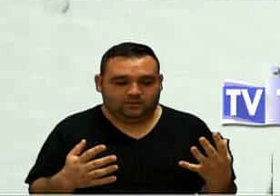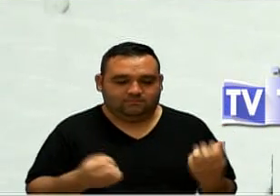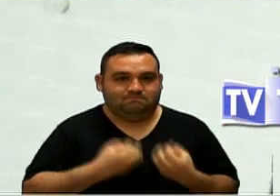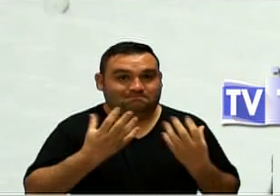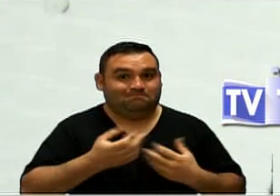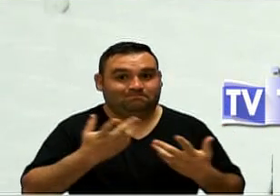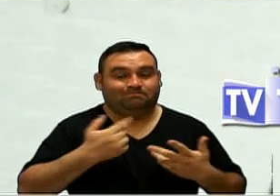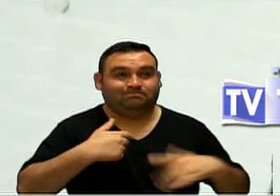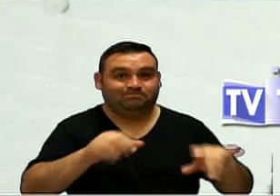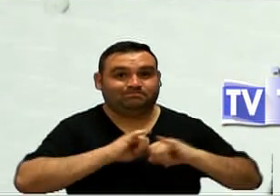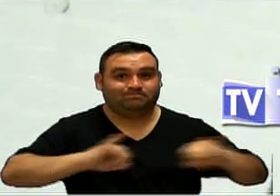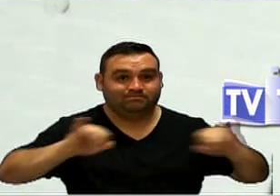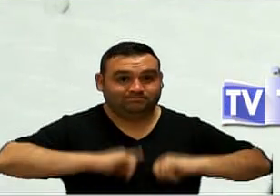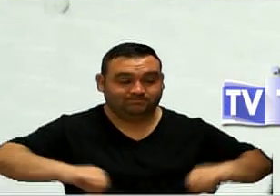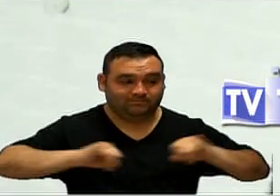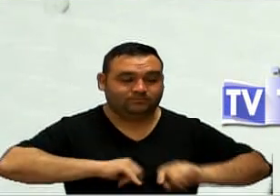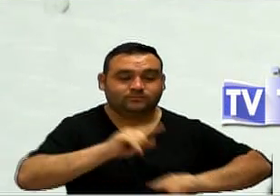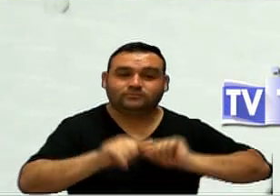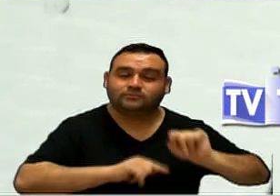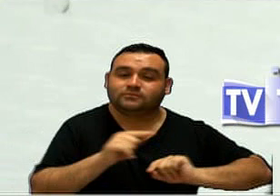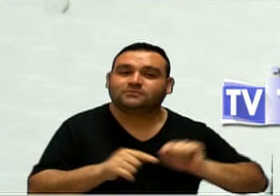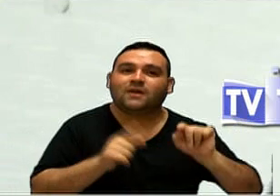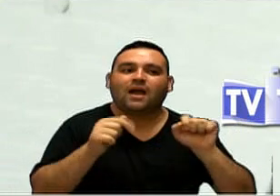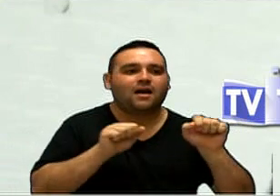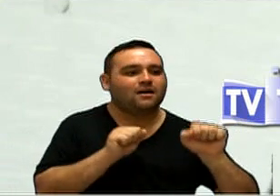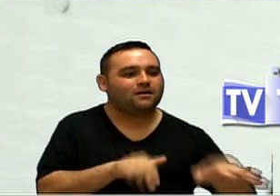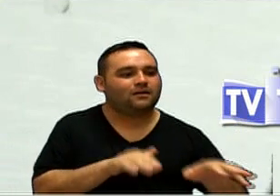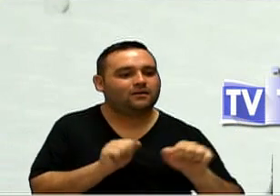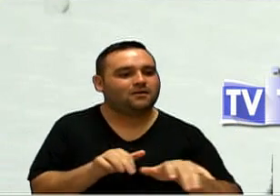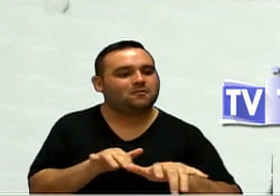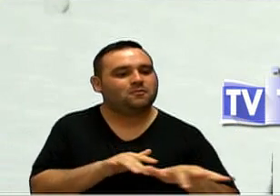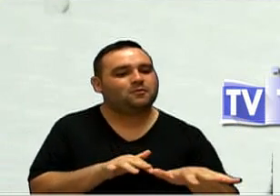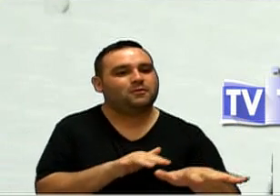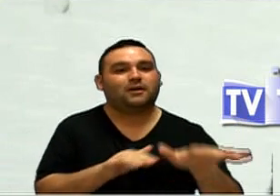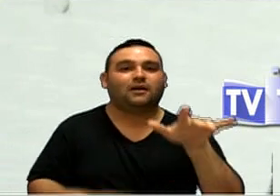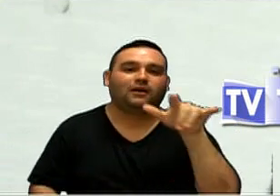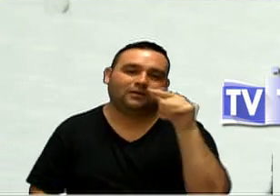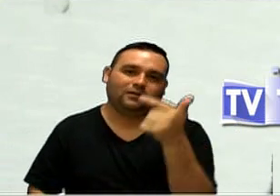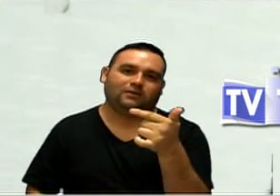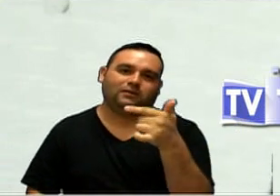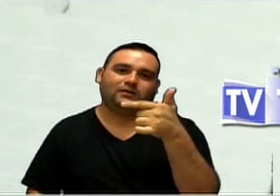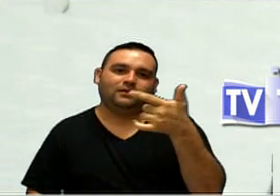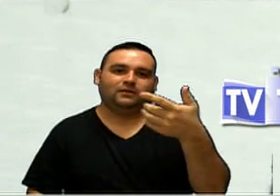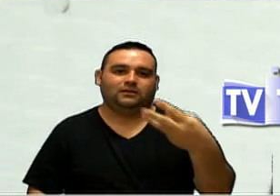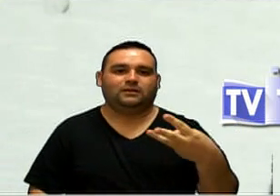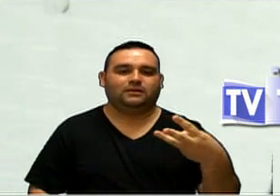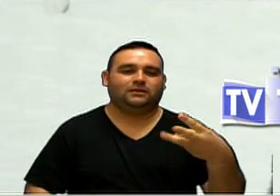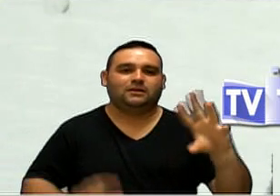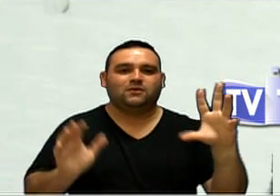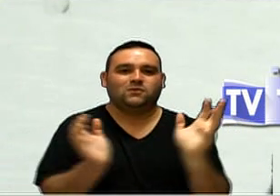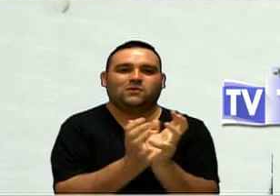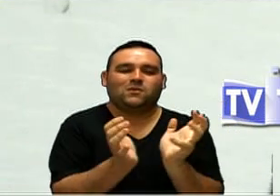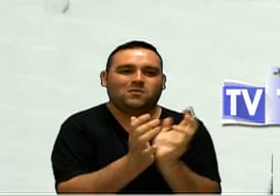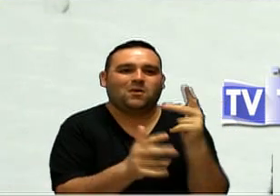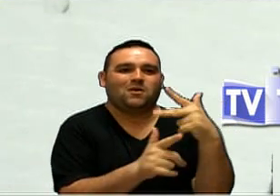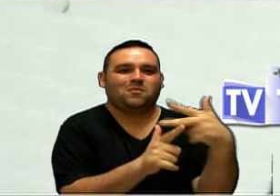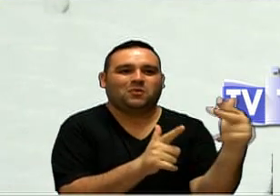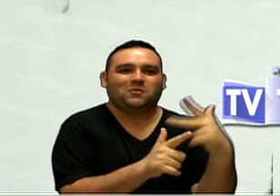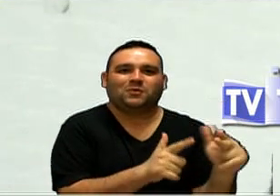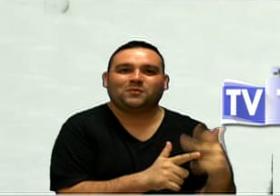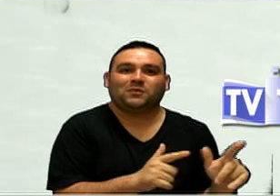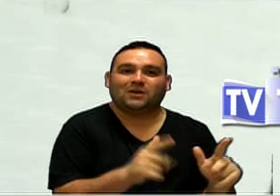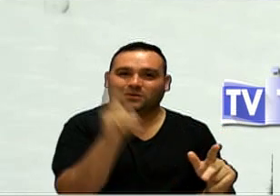nossa propaganda, vai ser o desfile de 73 equipes campeãs na